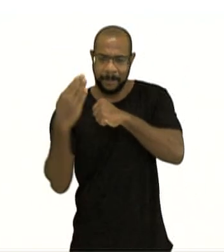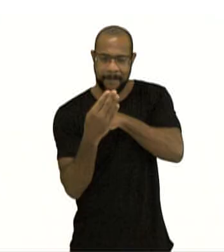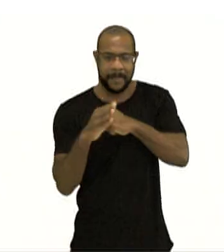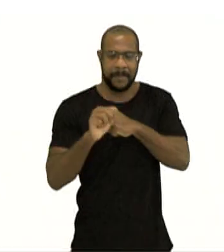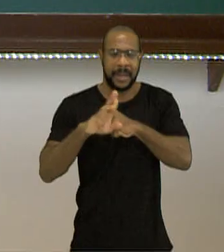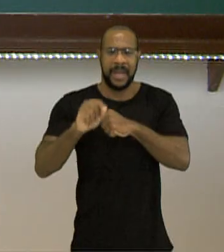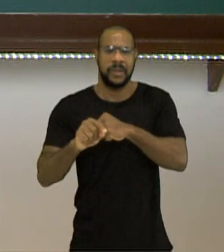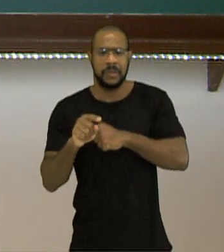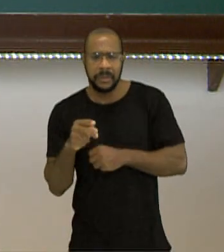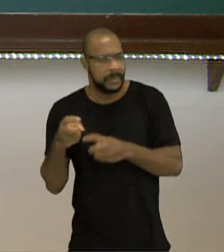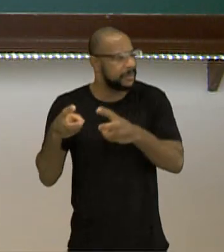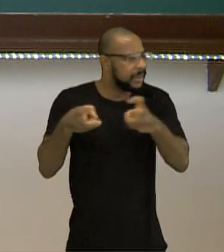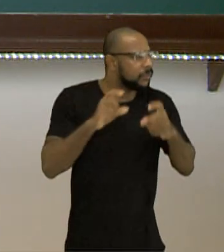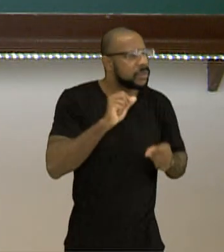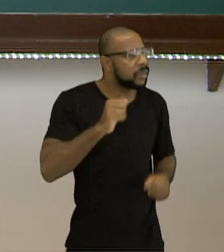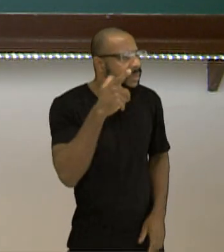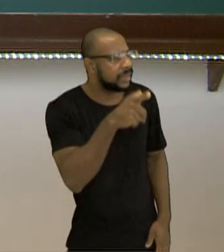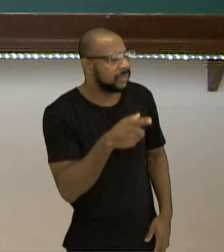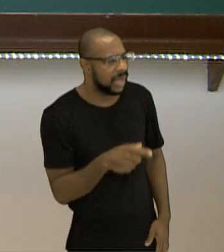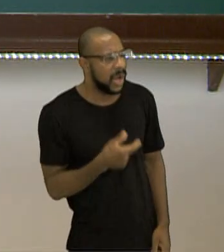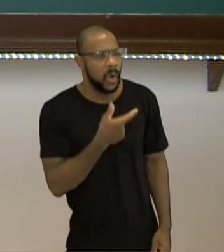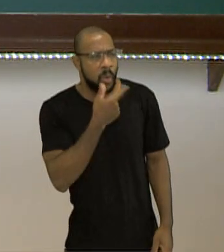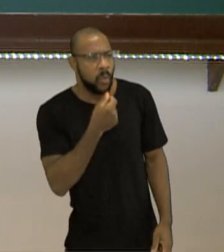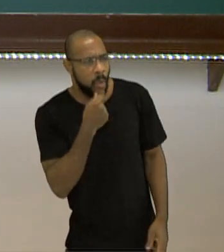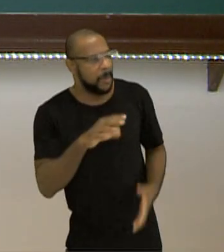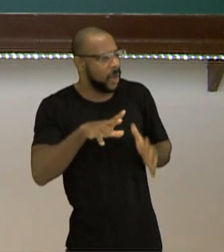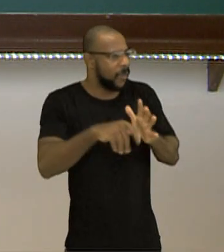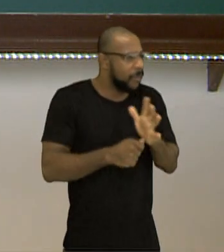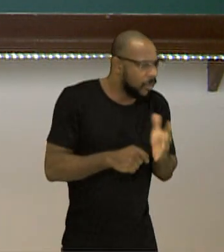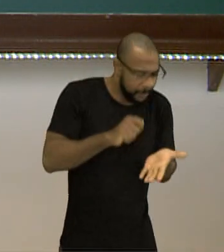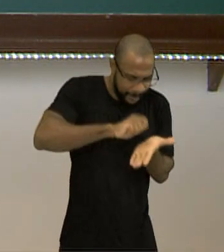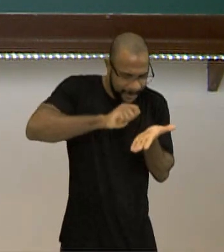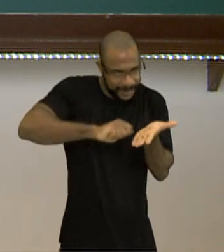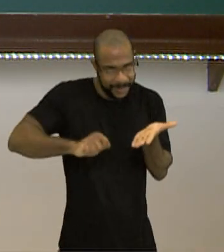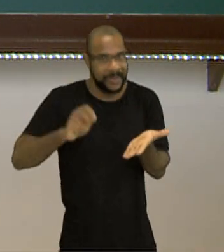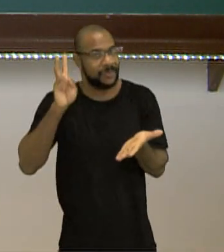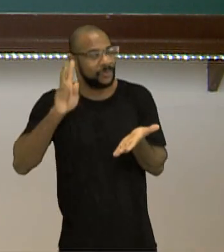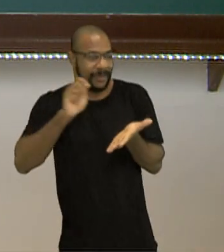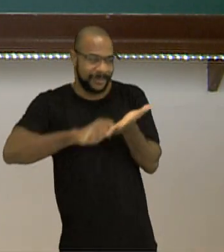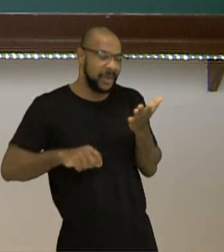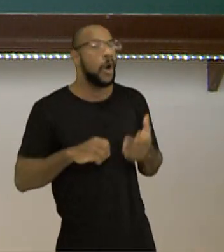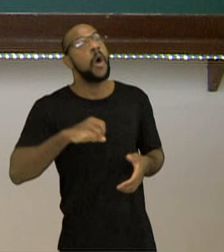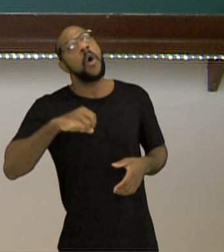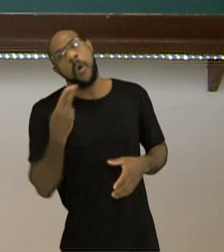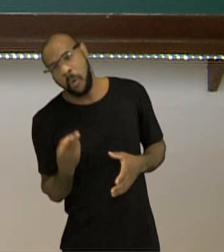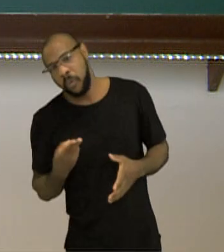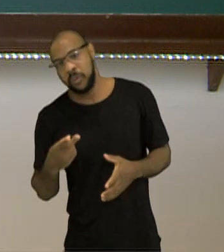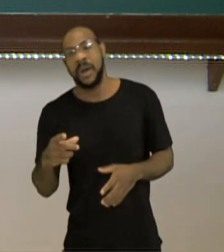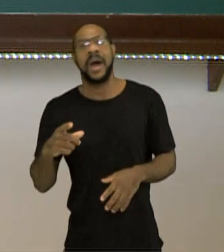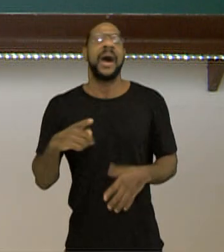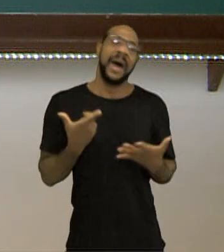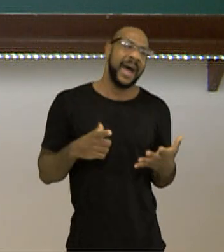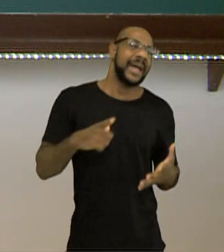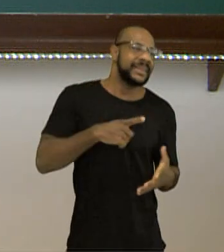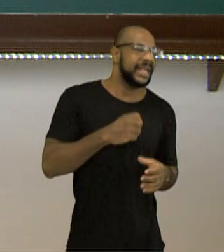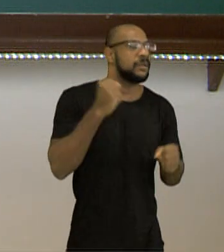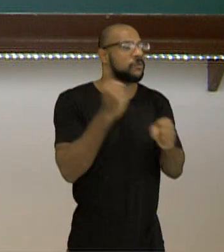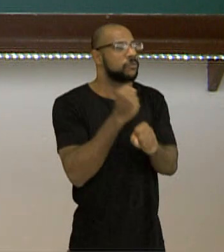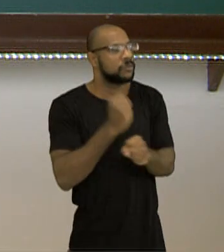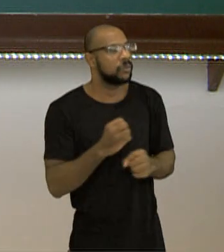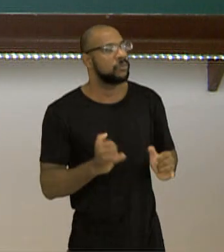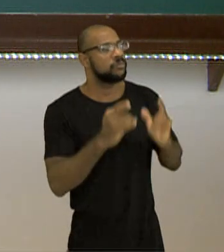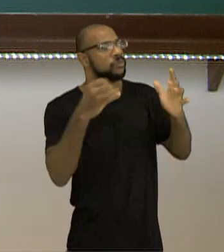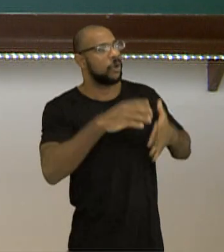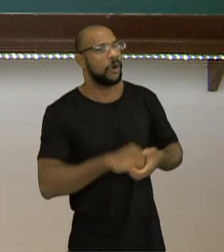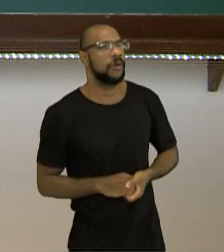O que você pode observar no seu bairro que esteja acontecendo? Então, lembre dos elementos da notícia.